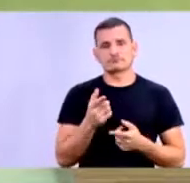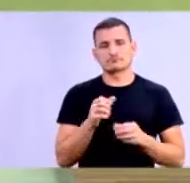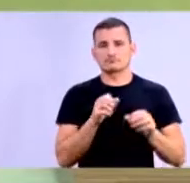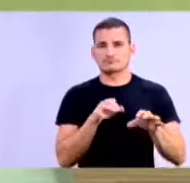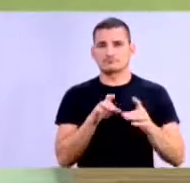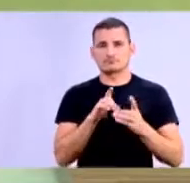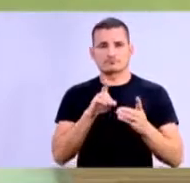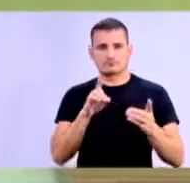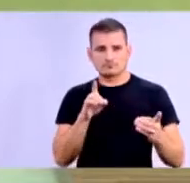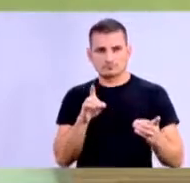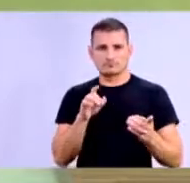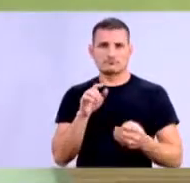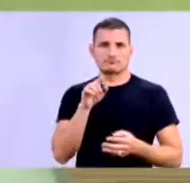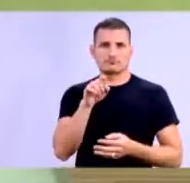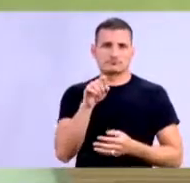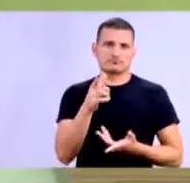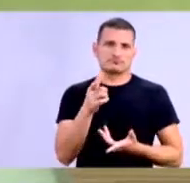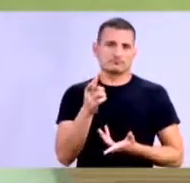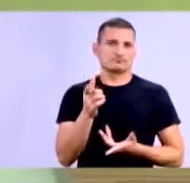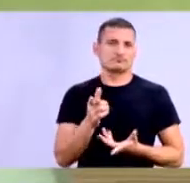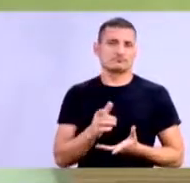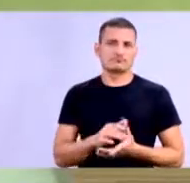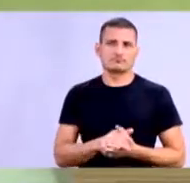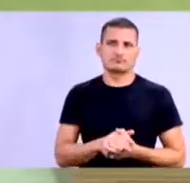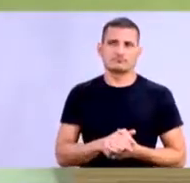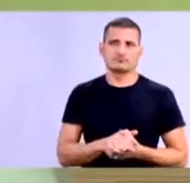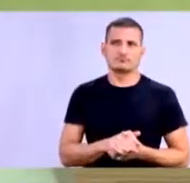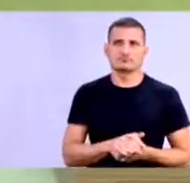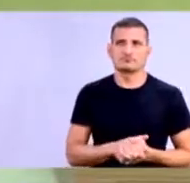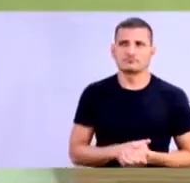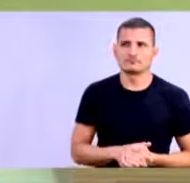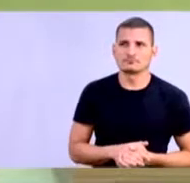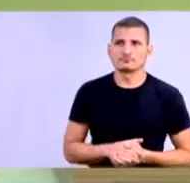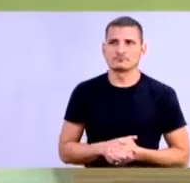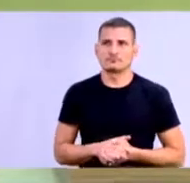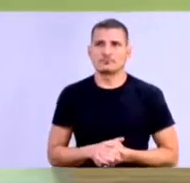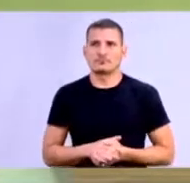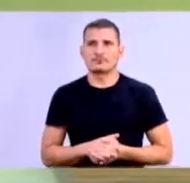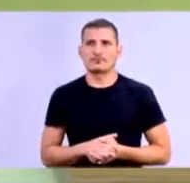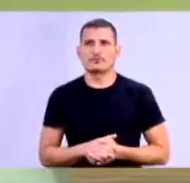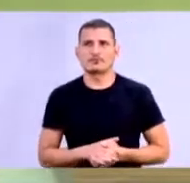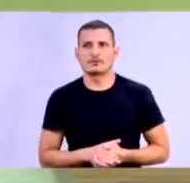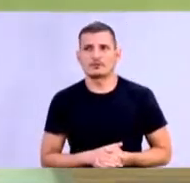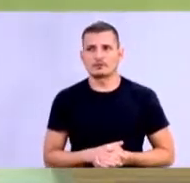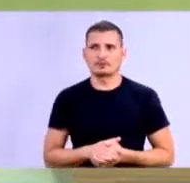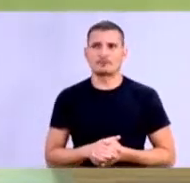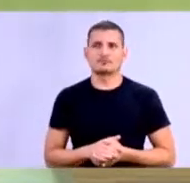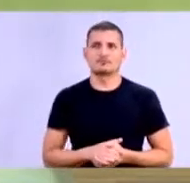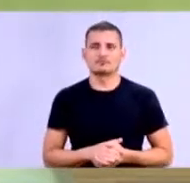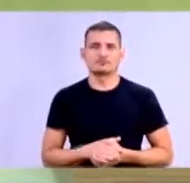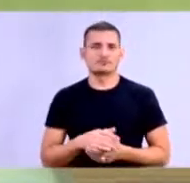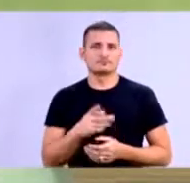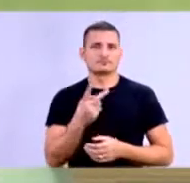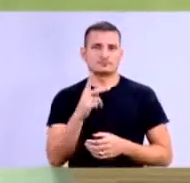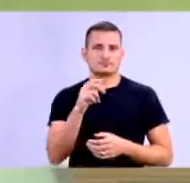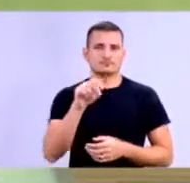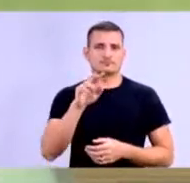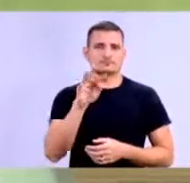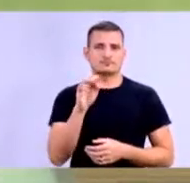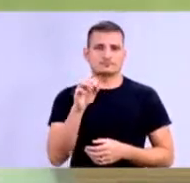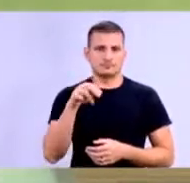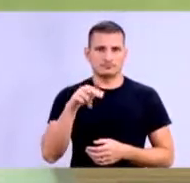que você está ali de uma certa forma, né, tendo que exercer sua autonomia que você